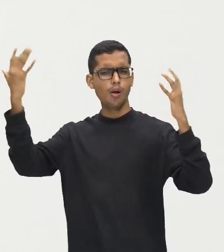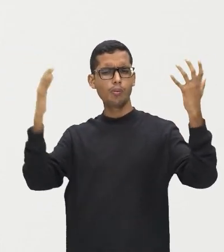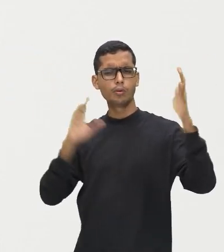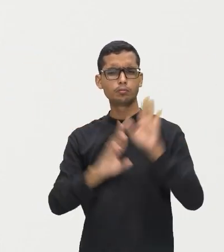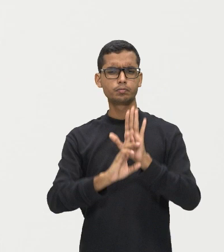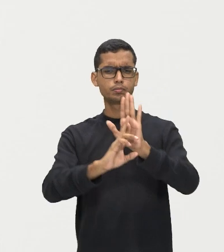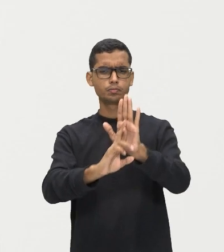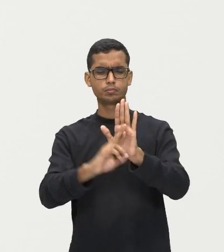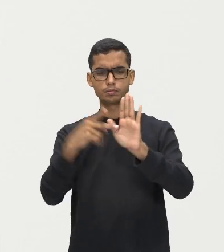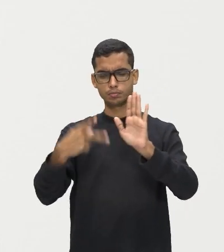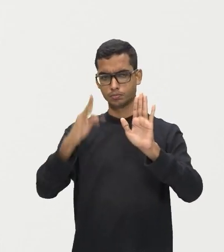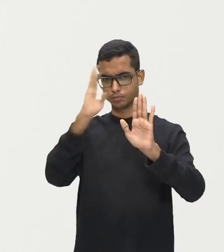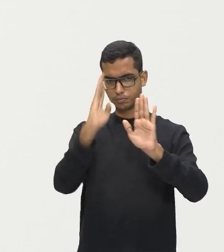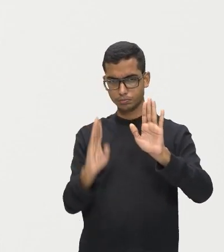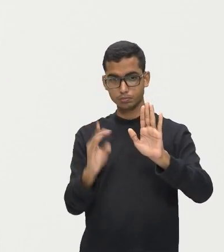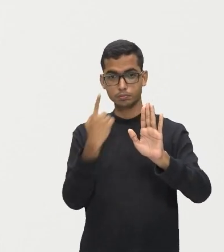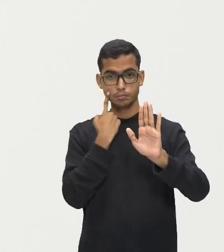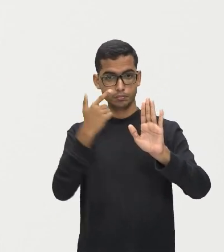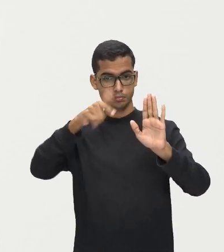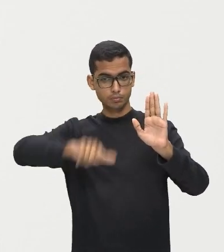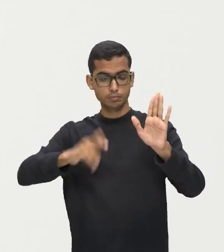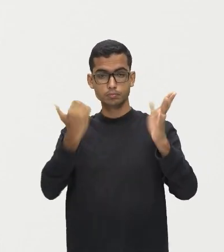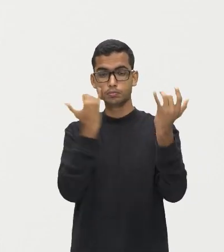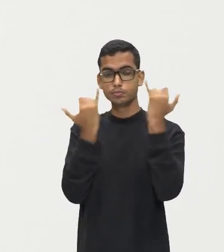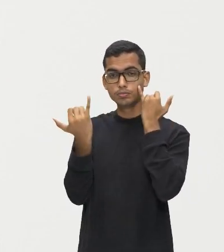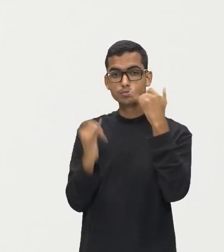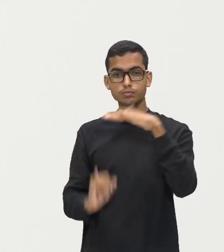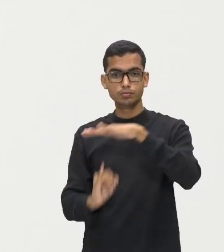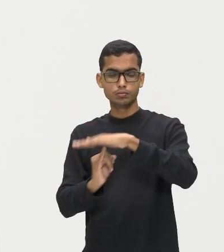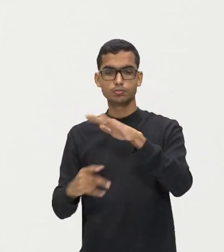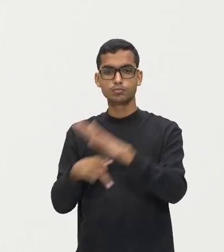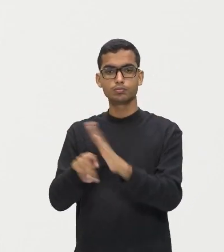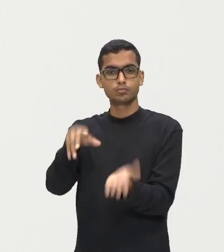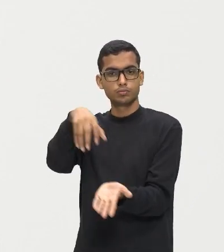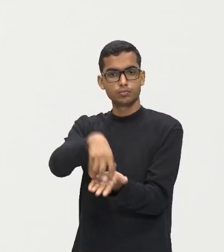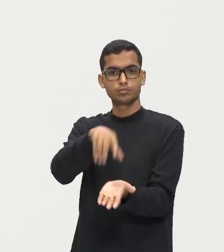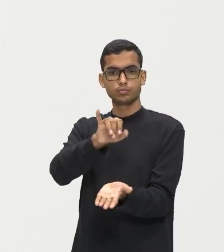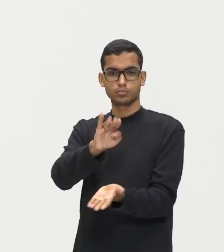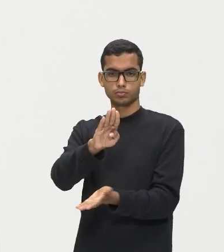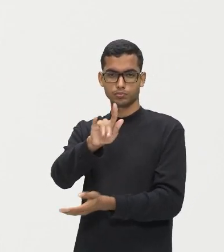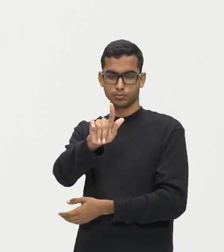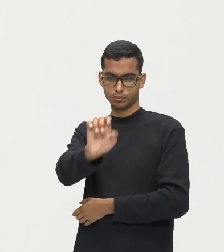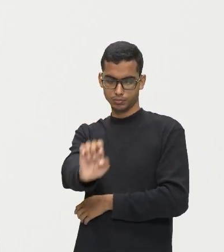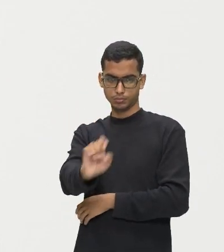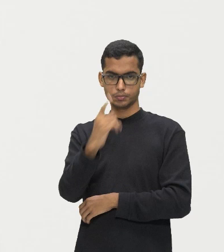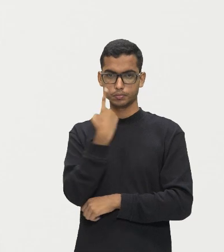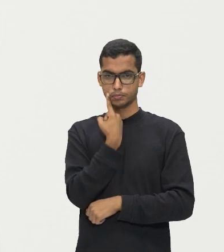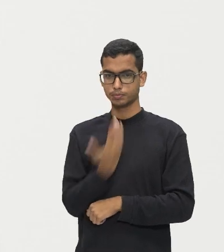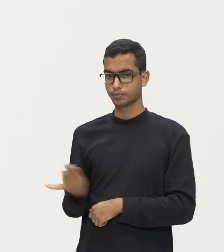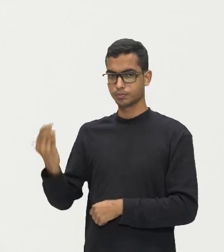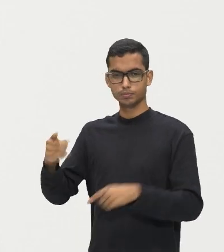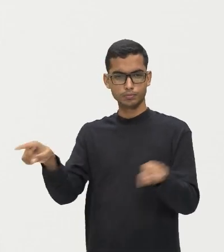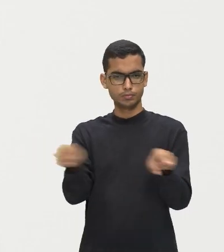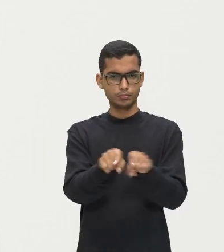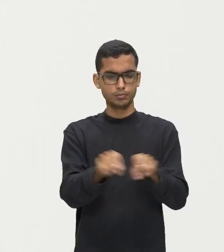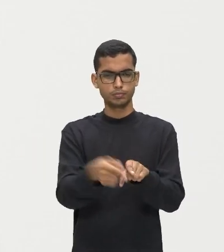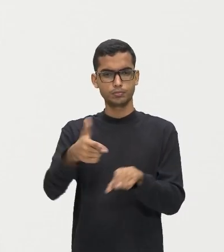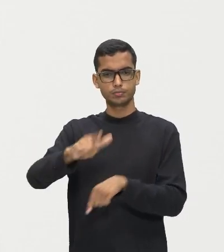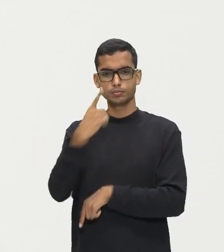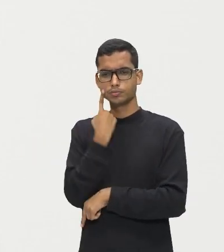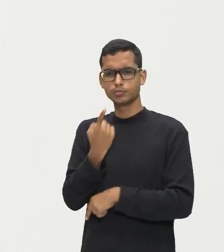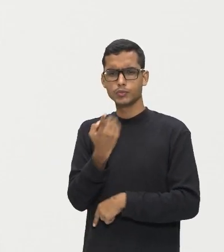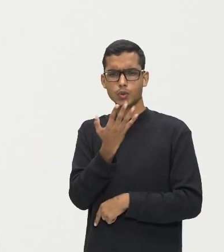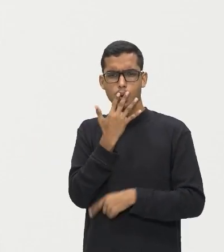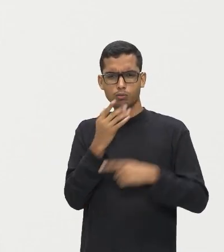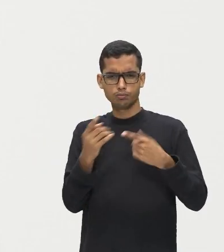representados. Novamente, a fonte do mapa é o IBGE. Novamente, aqui embaixo a gente encontra, ó, a